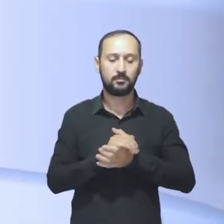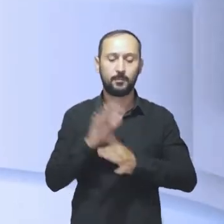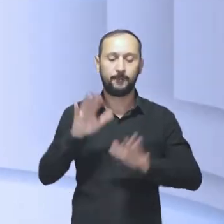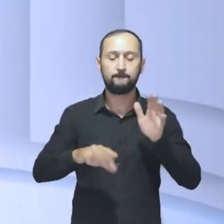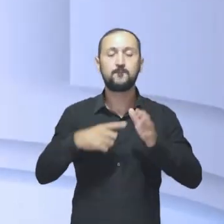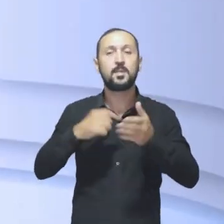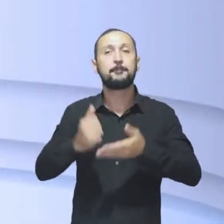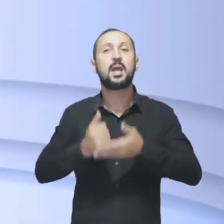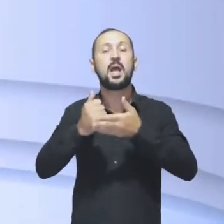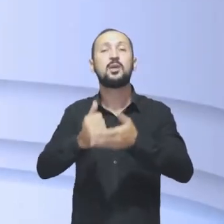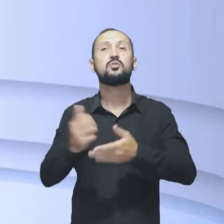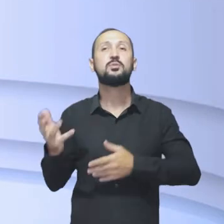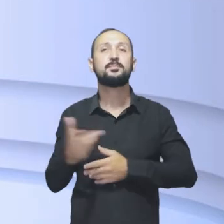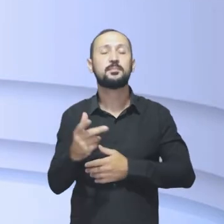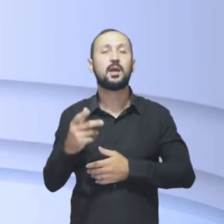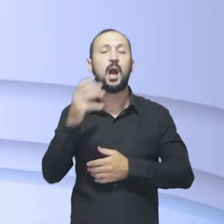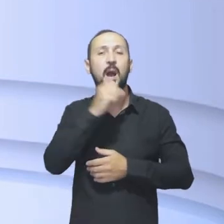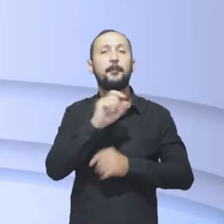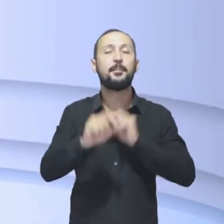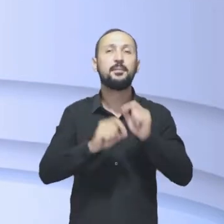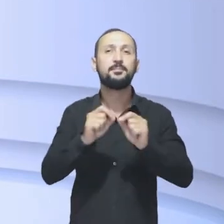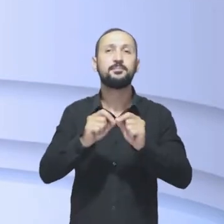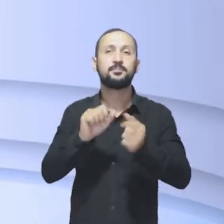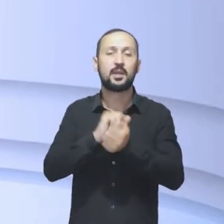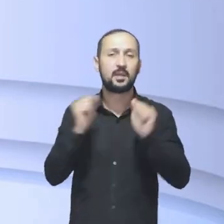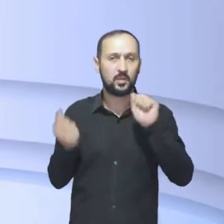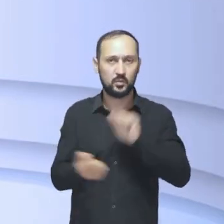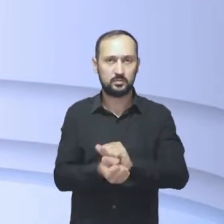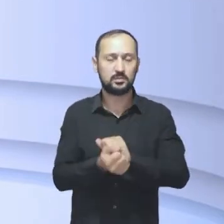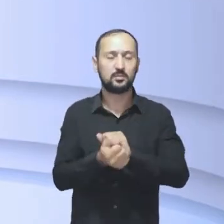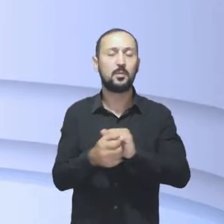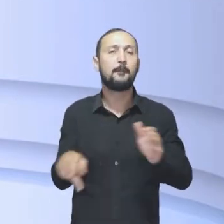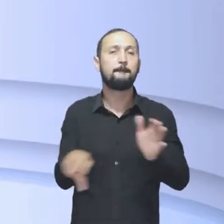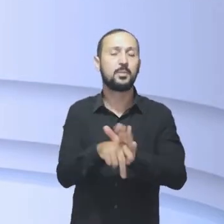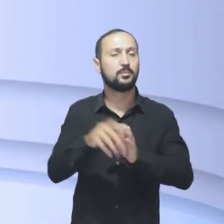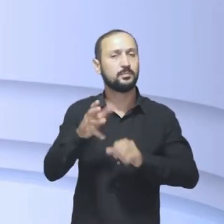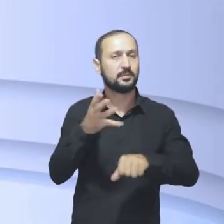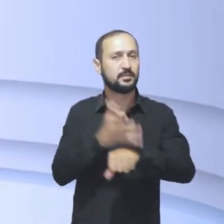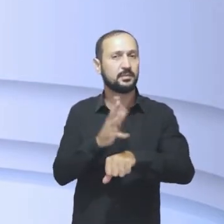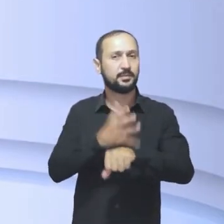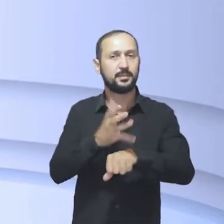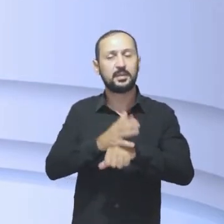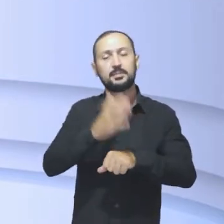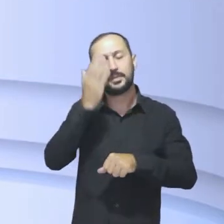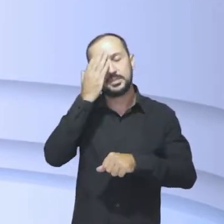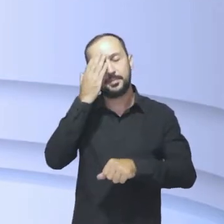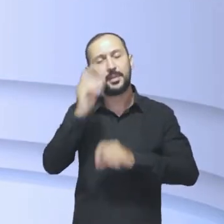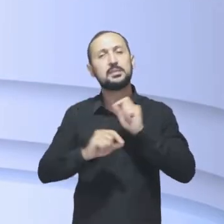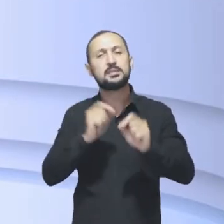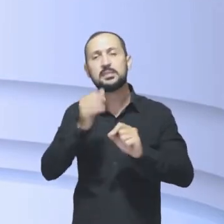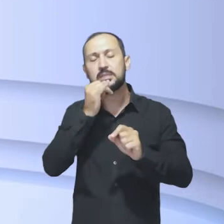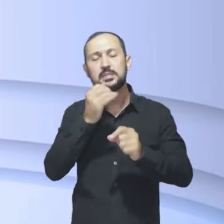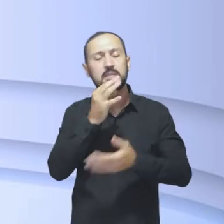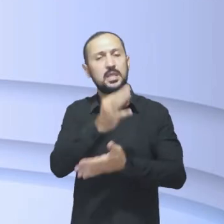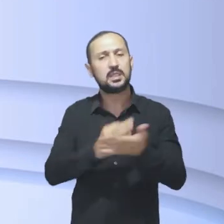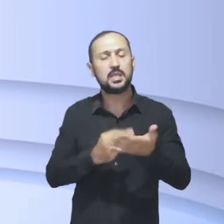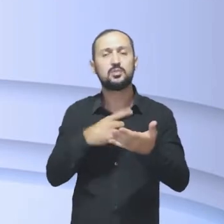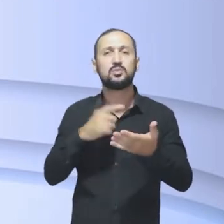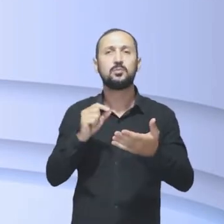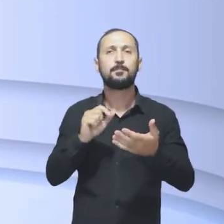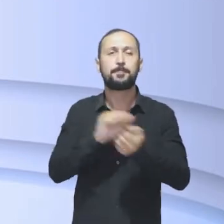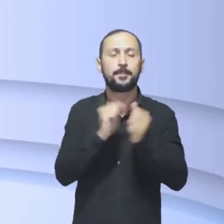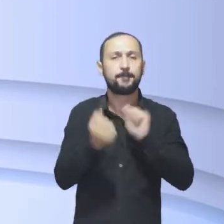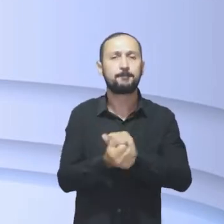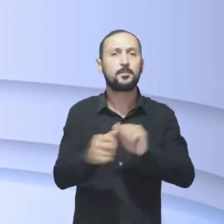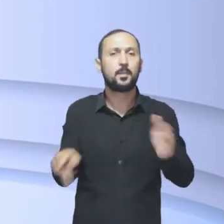aquele texto chegar a ser aprovado pela Assembleia. Realmente a consultoria passa a viver esse